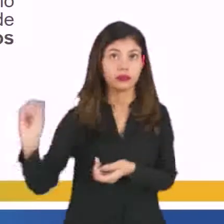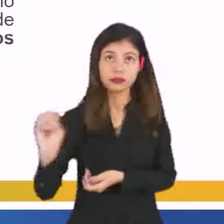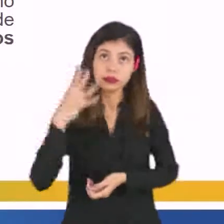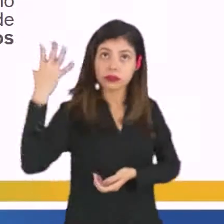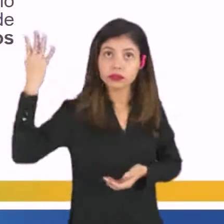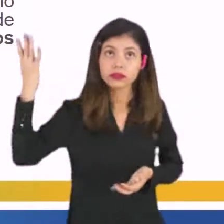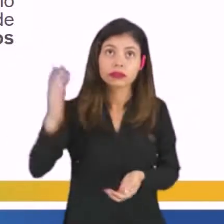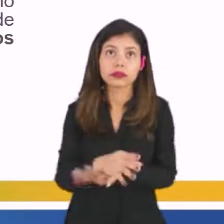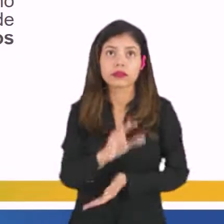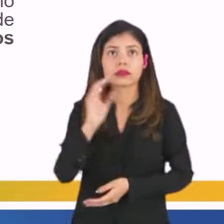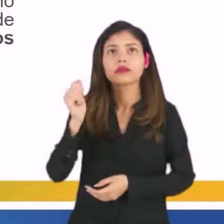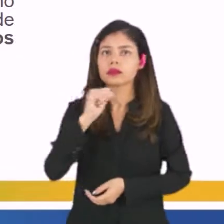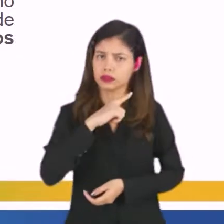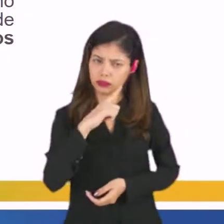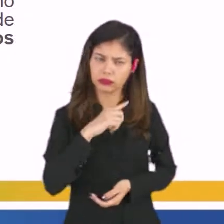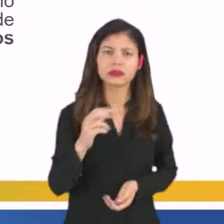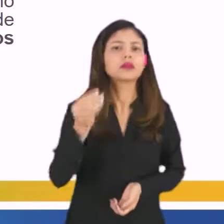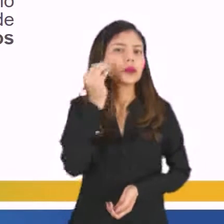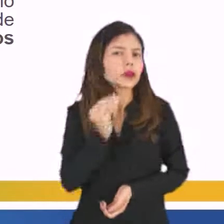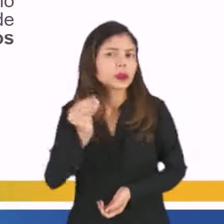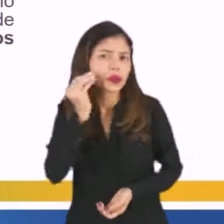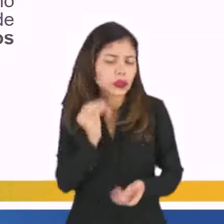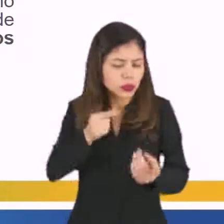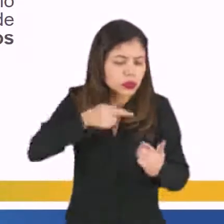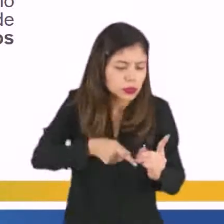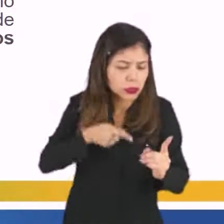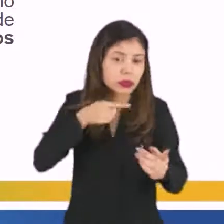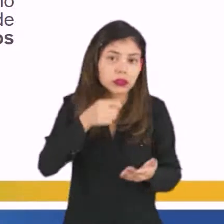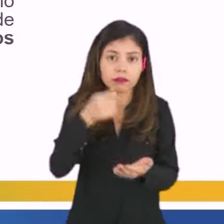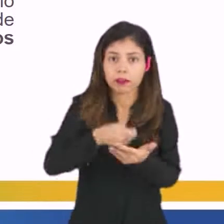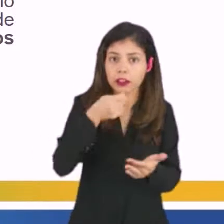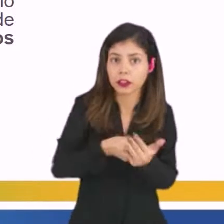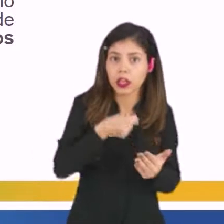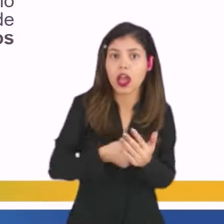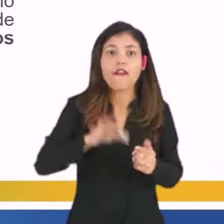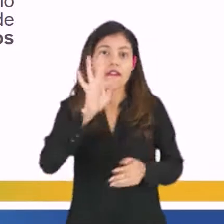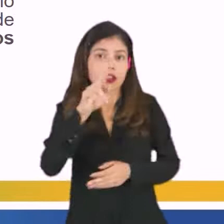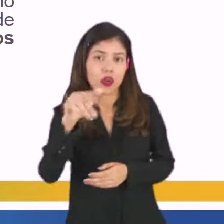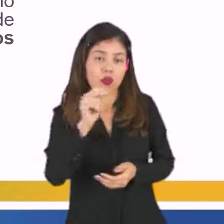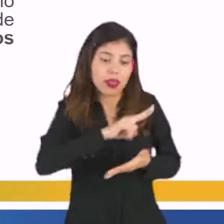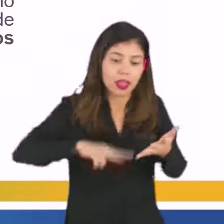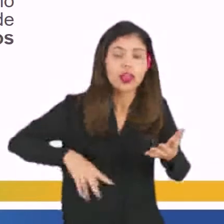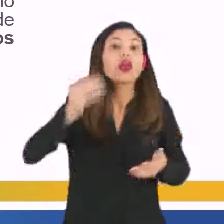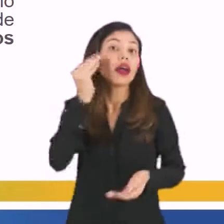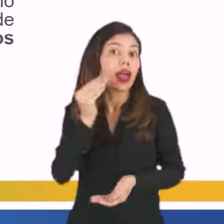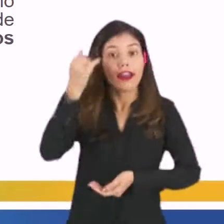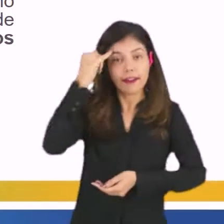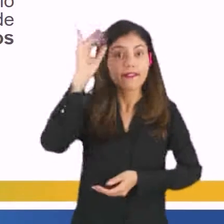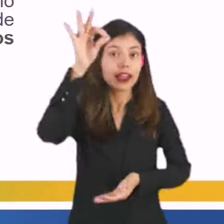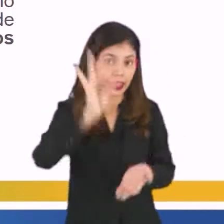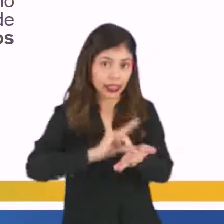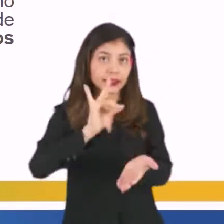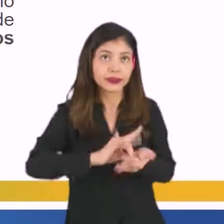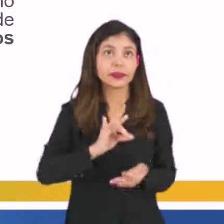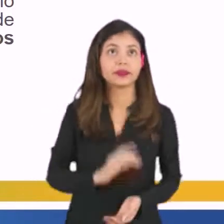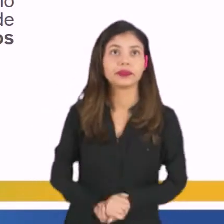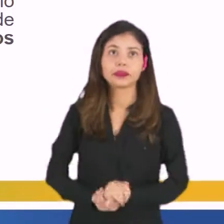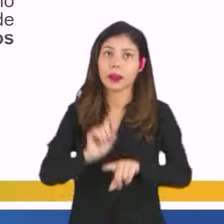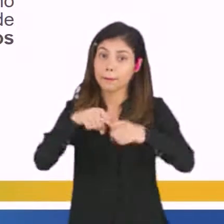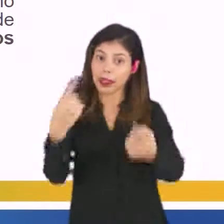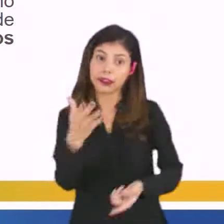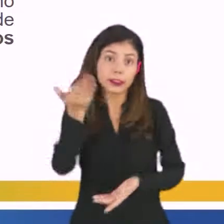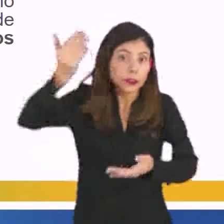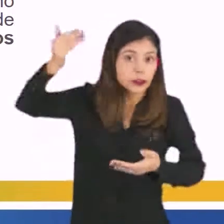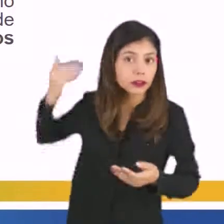influenciam na capacidade de convencimento do leitor de que suas ideias são válidas. Porém, antes